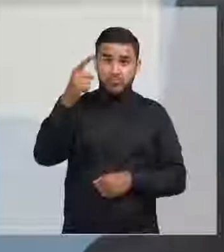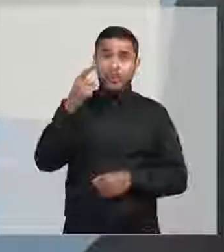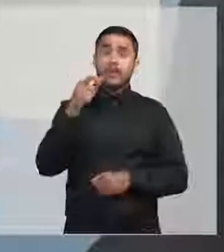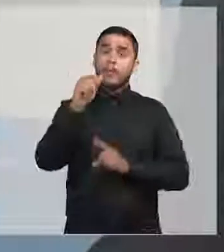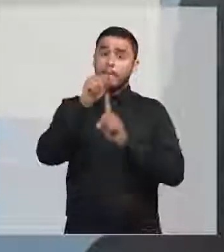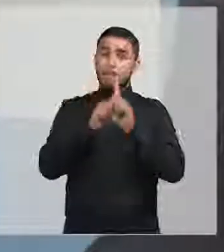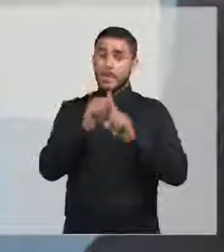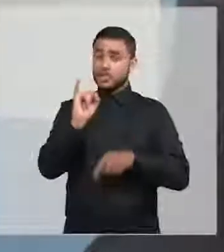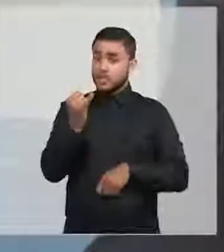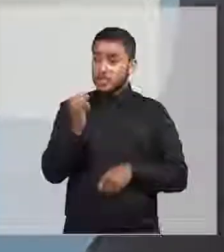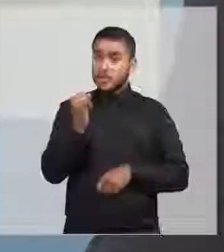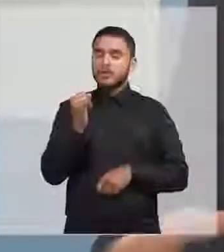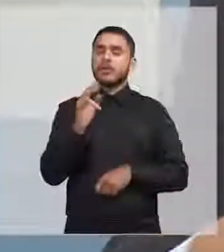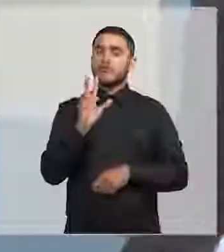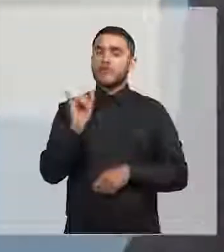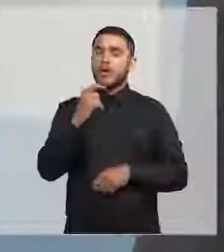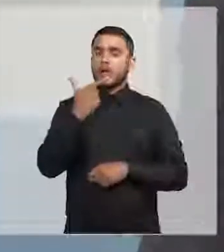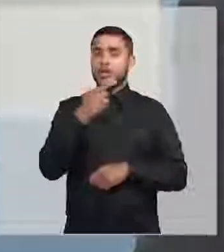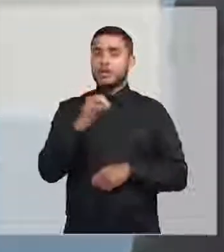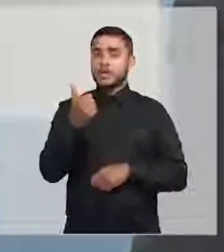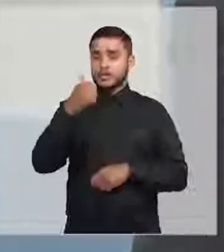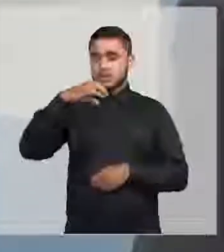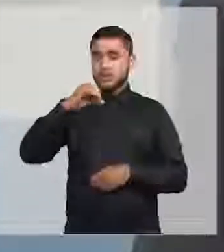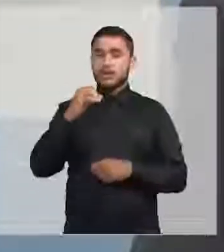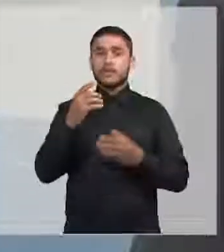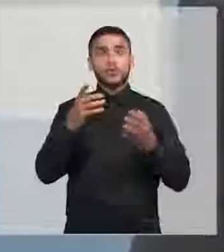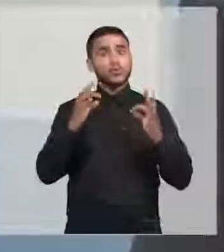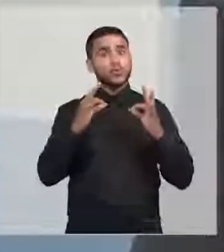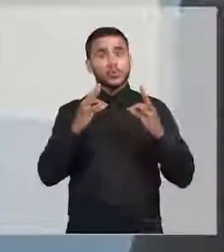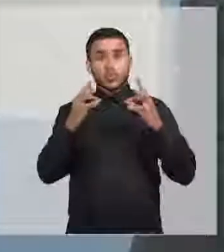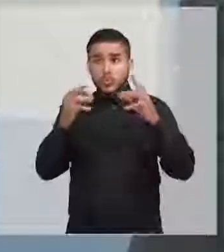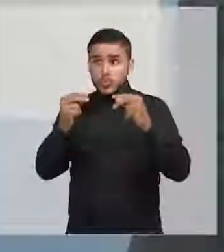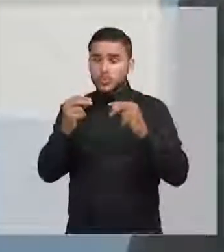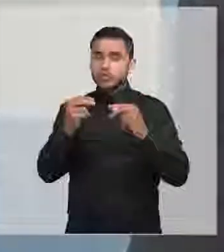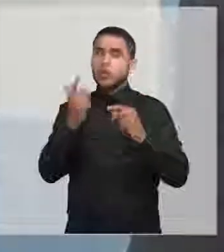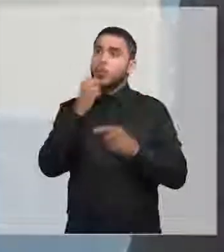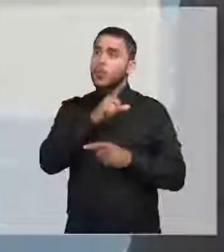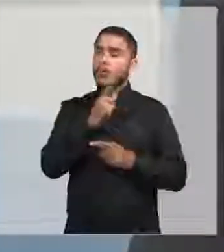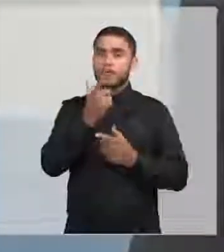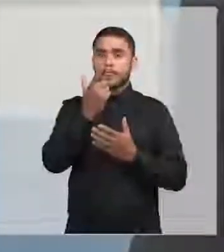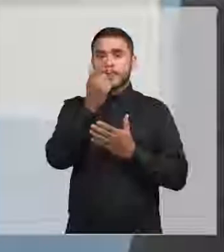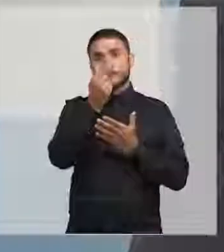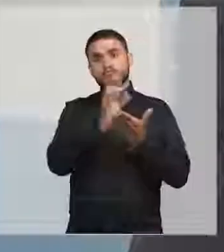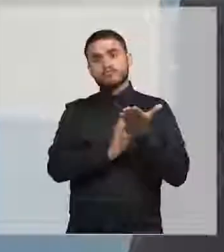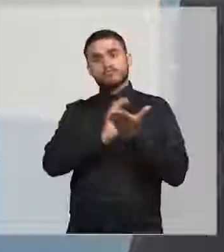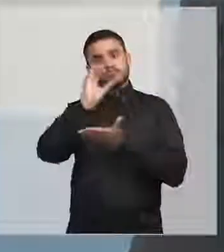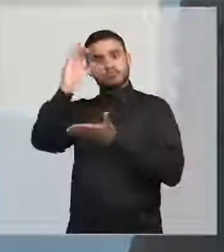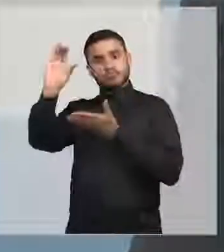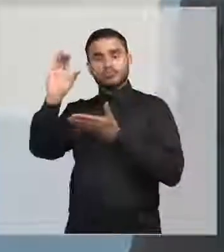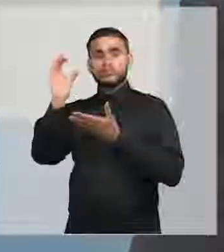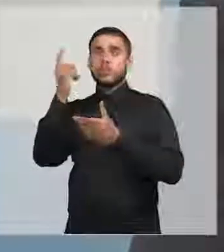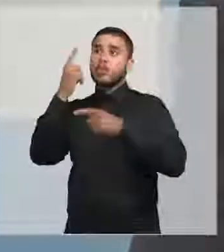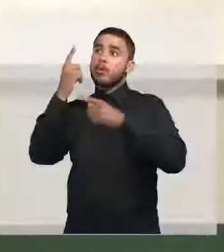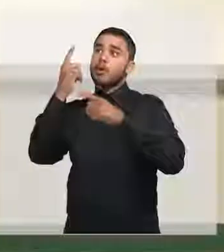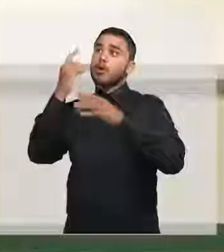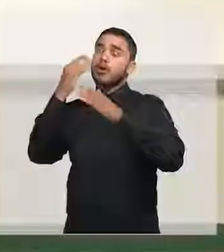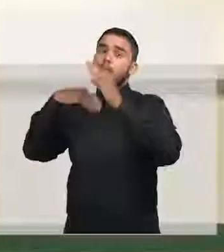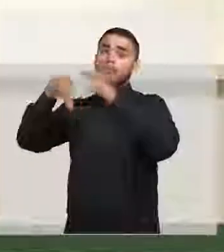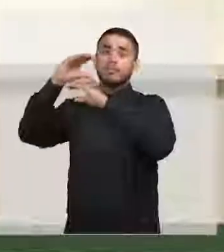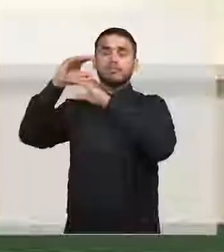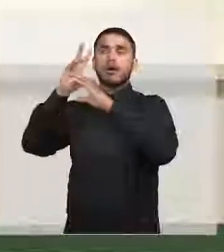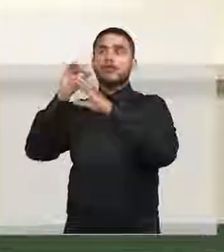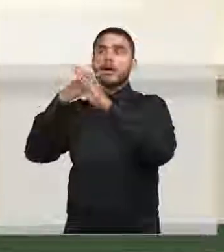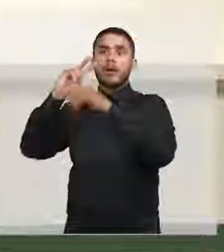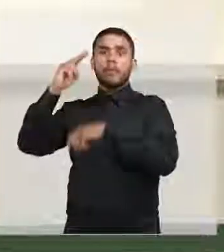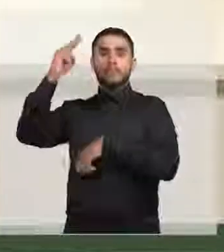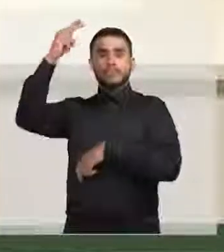posse. São papéis brasileiros vendidos lá fora, né? A reforma fiscal com uma certa urgência, né, Carlos Frederico? E é preciso